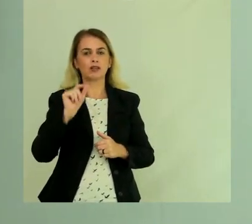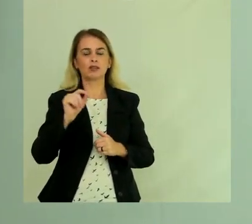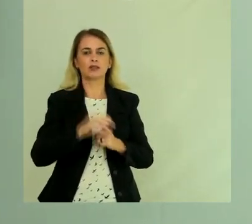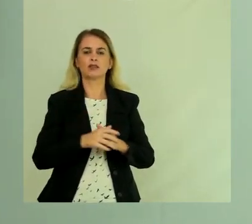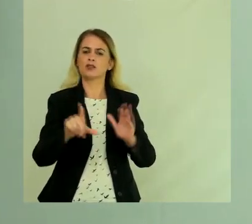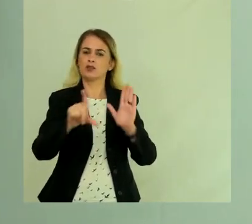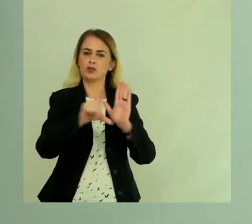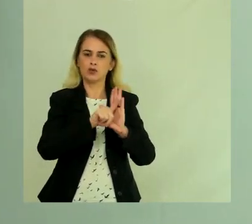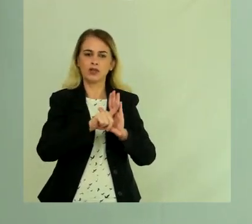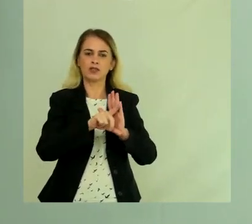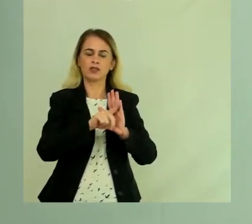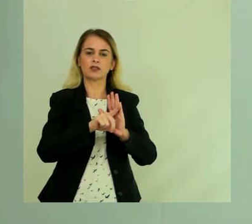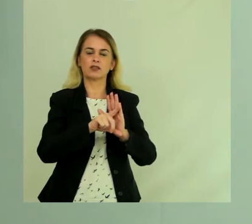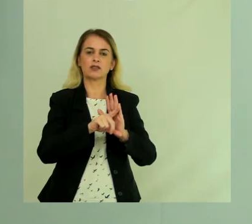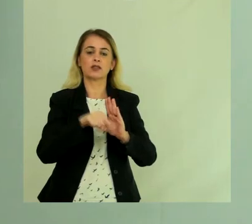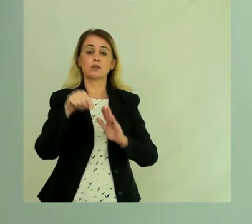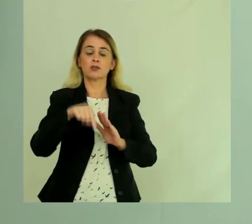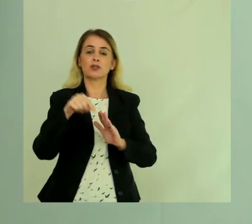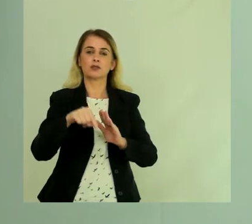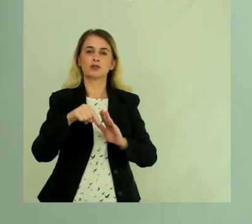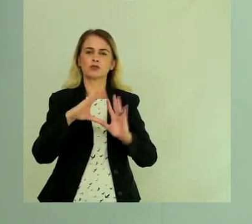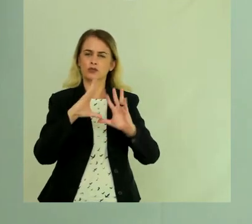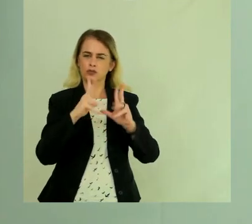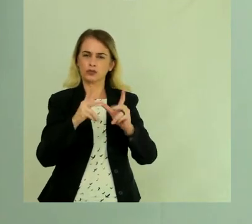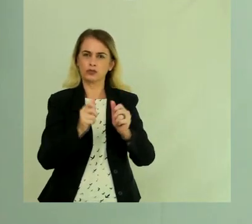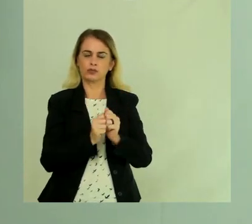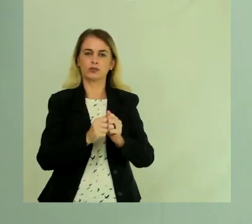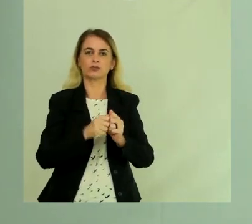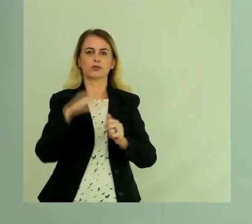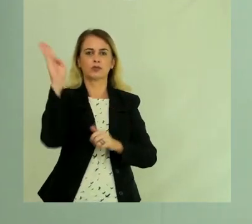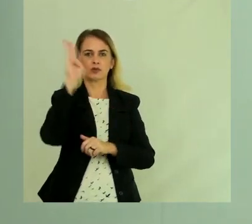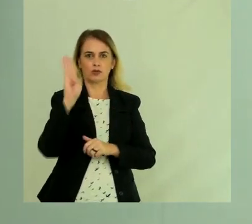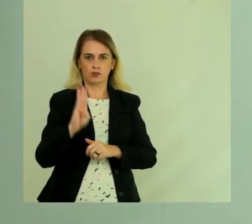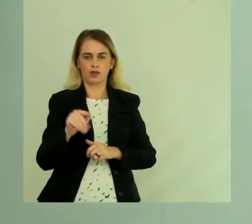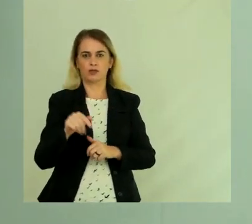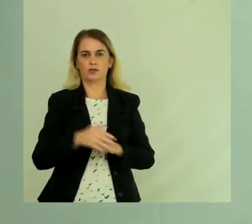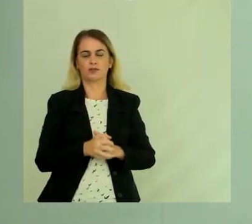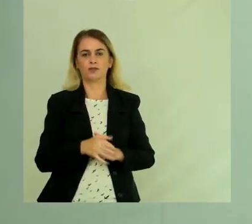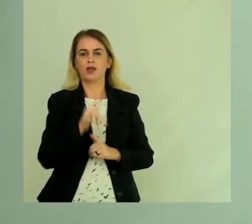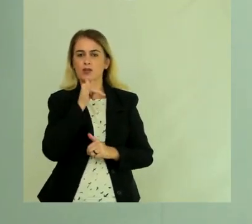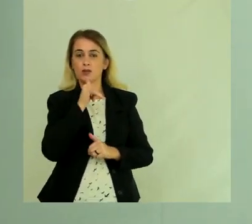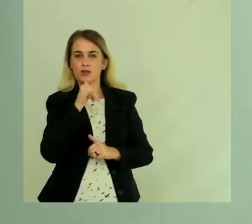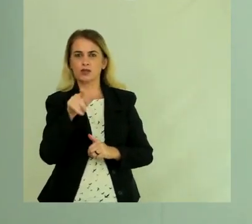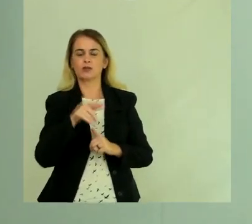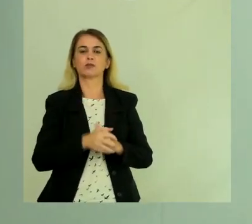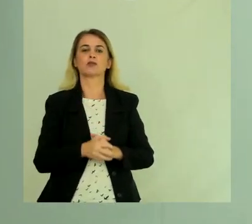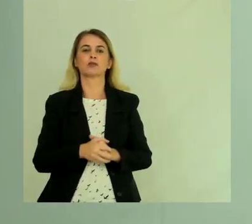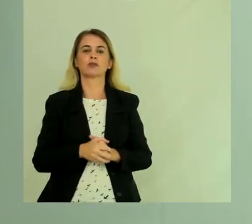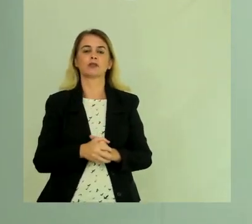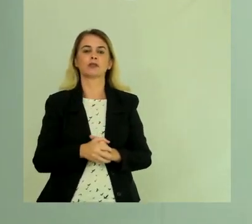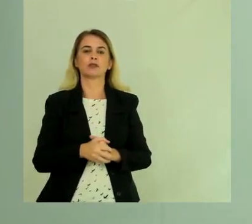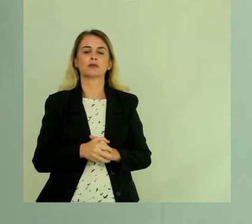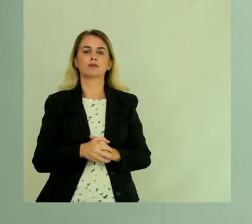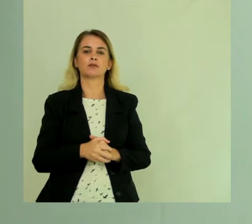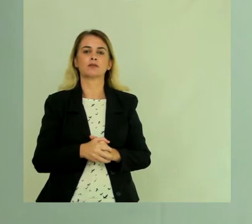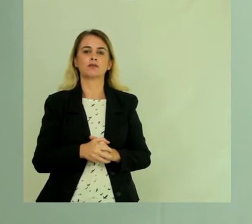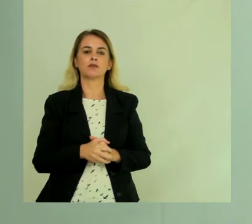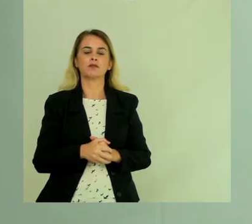temos leis para tudo no nosso país. E dou um exemplo, às vezes é